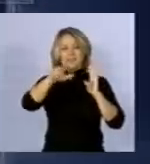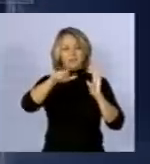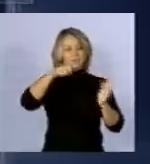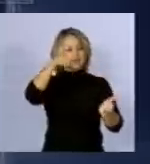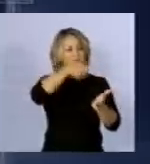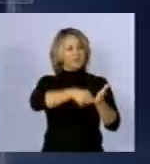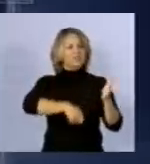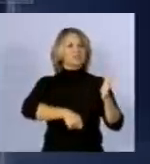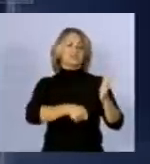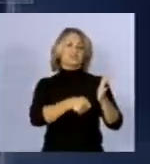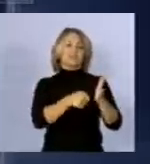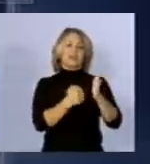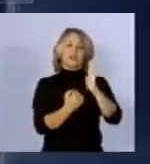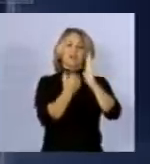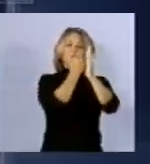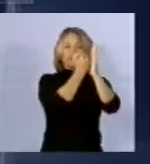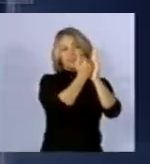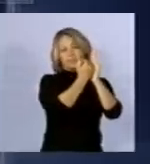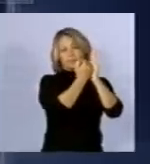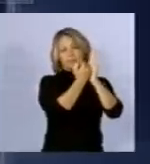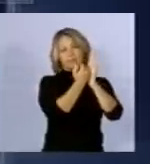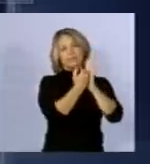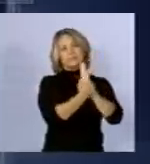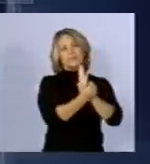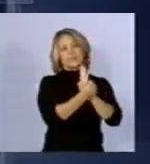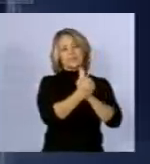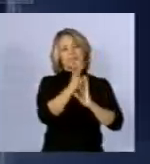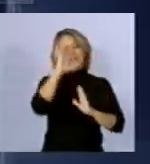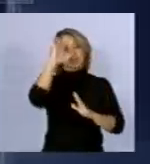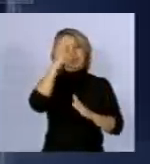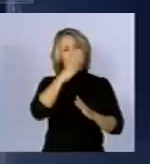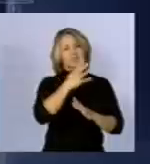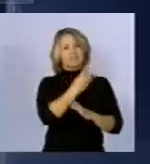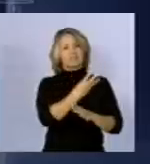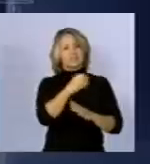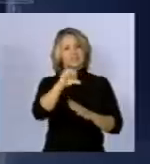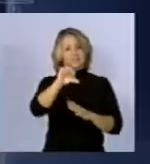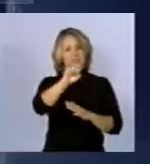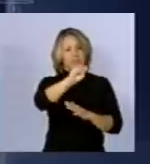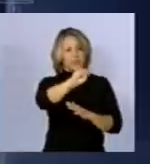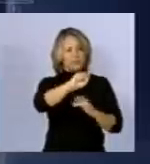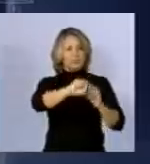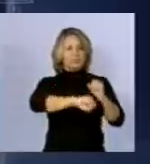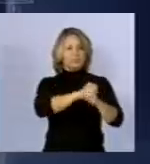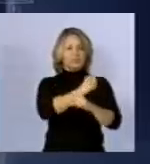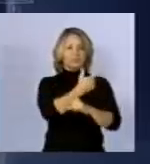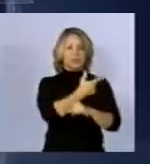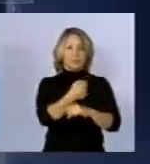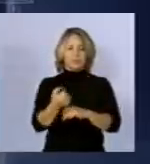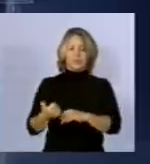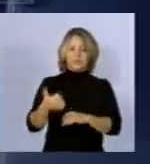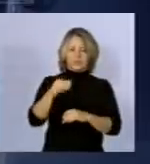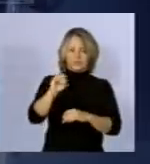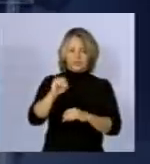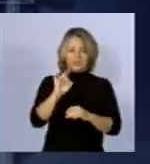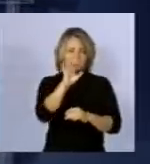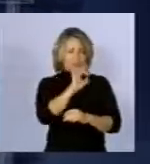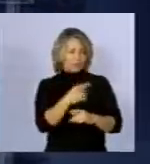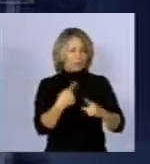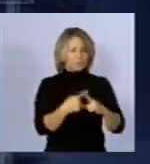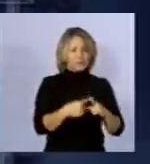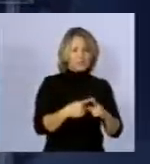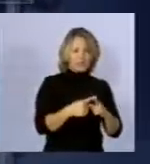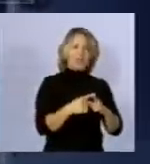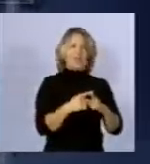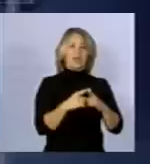valor que é a resolução 398 de 2010 e significa dizer que não é porque a Organização